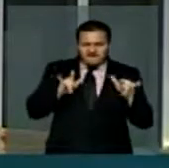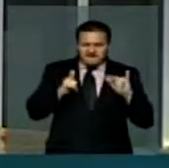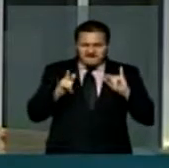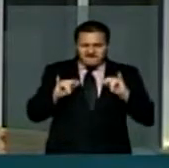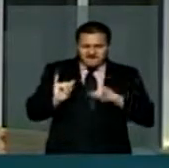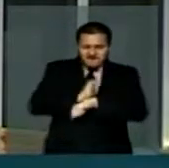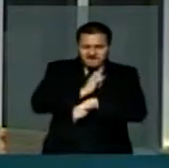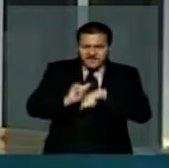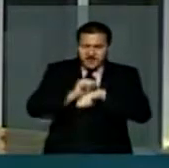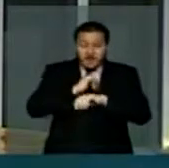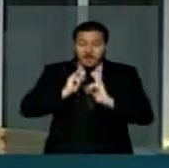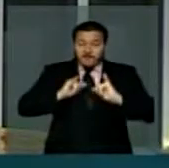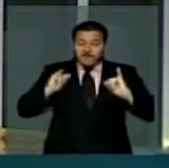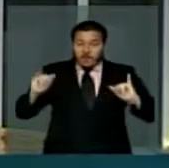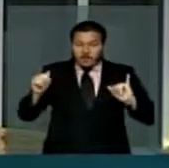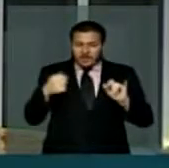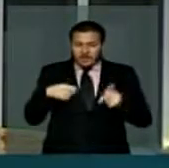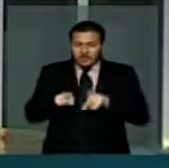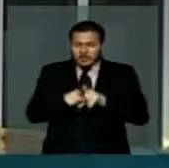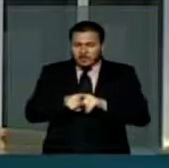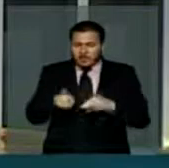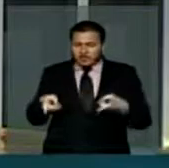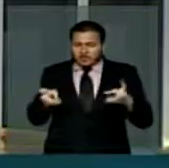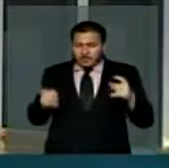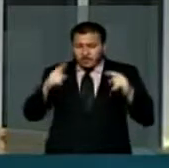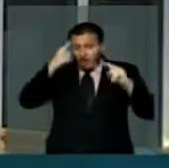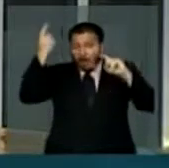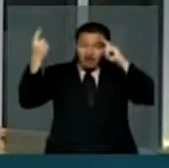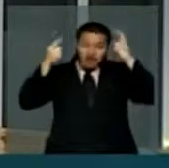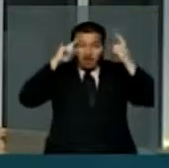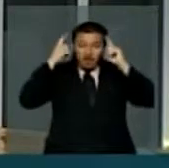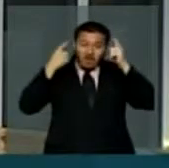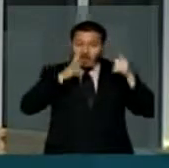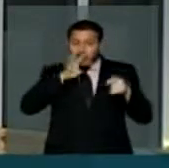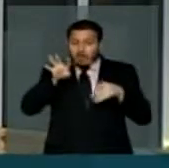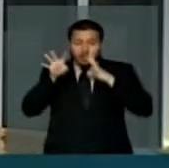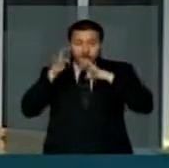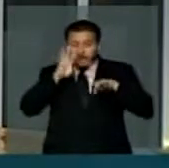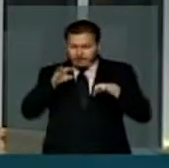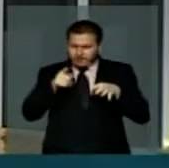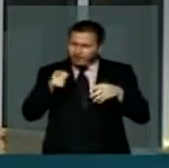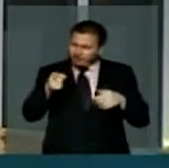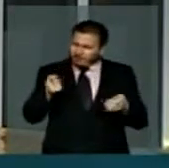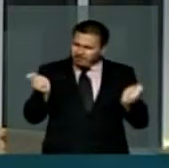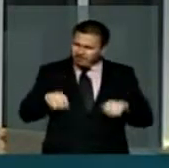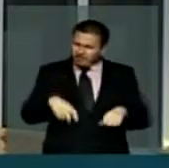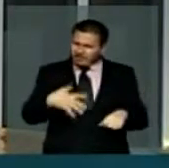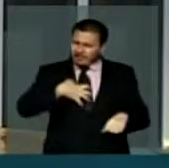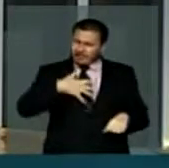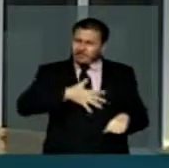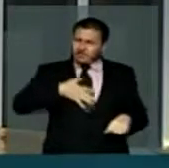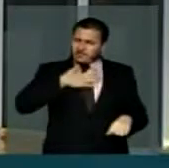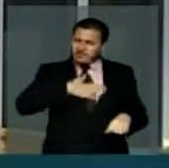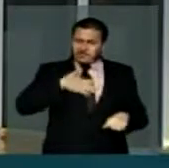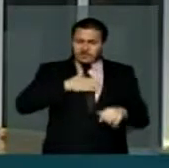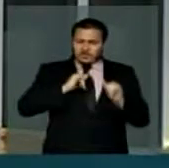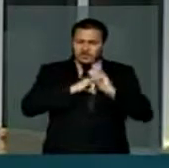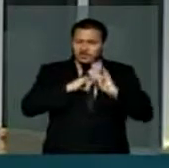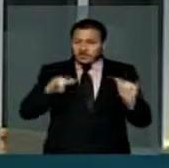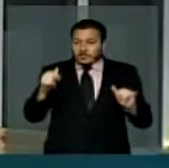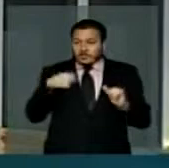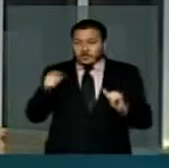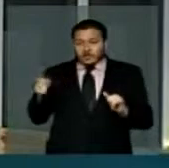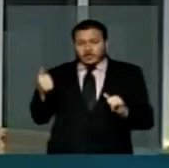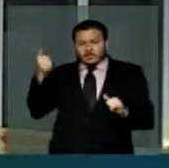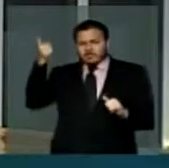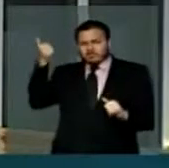e a especulação? Se sentiria feliz, praticamente em êxtase, em poder noticiar a tragédia de um